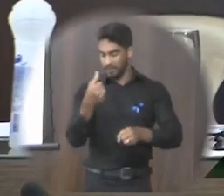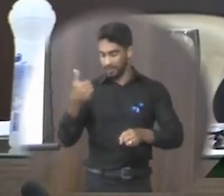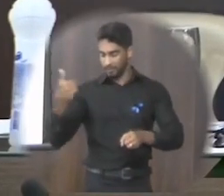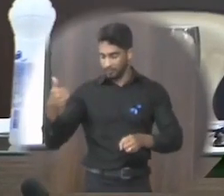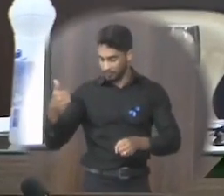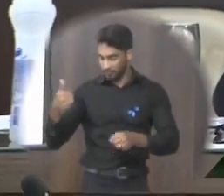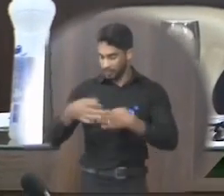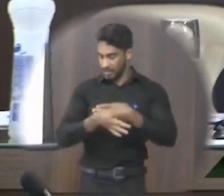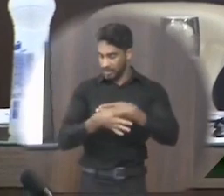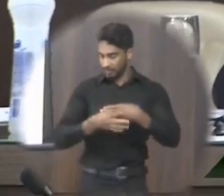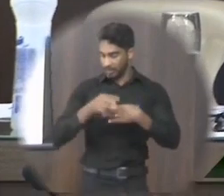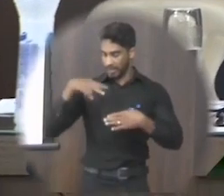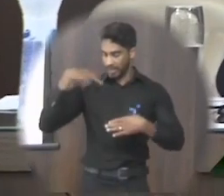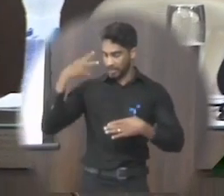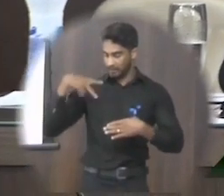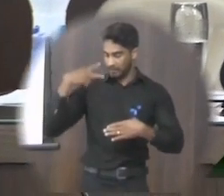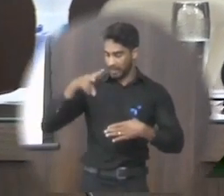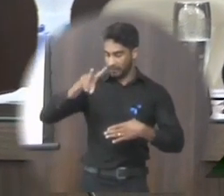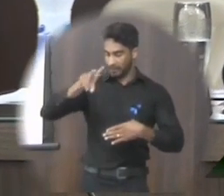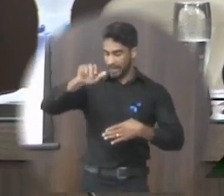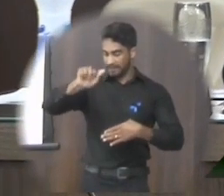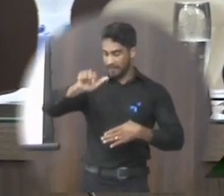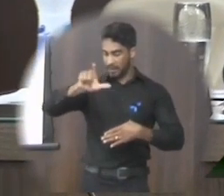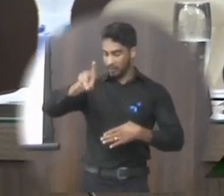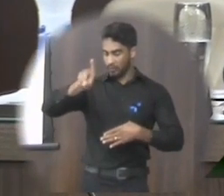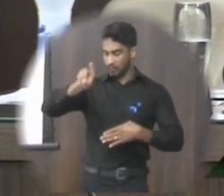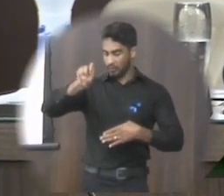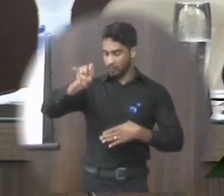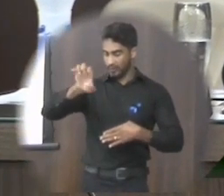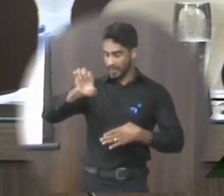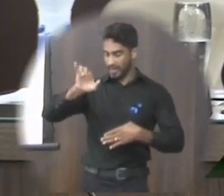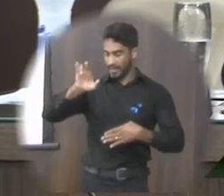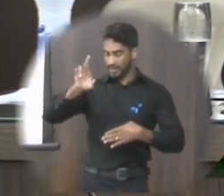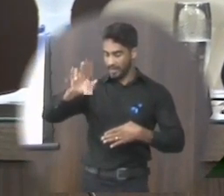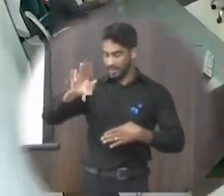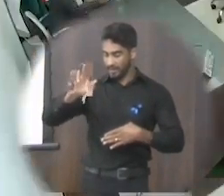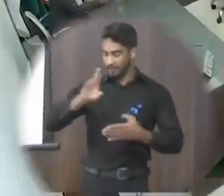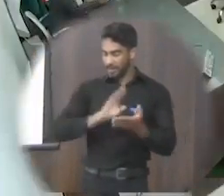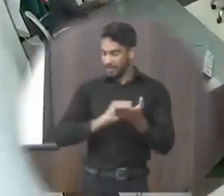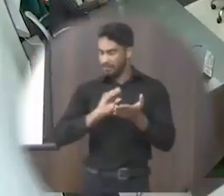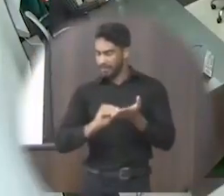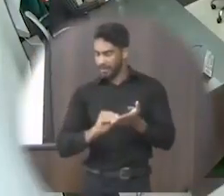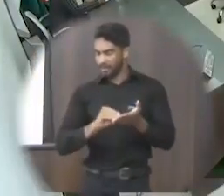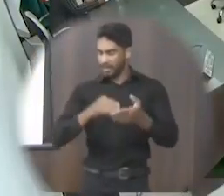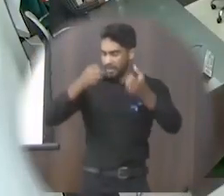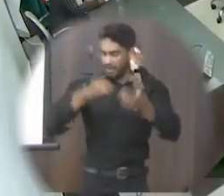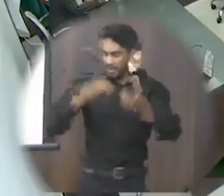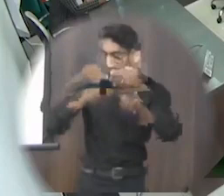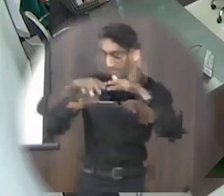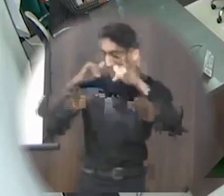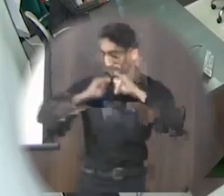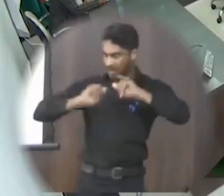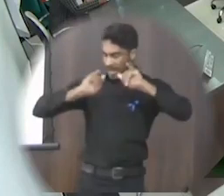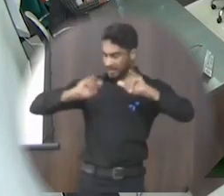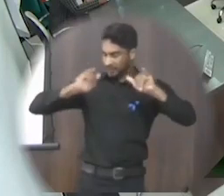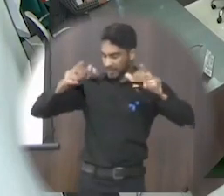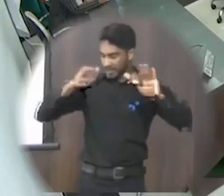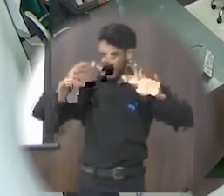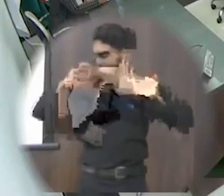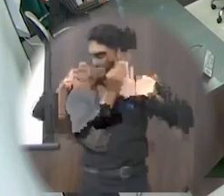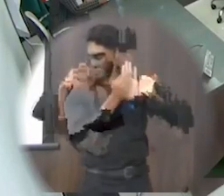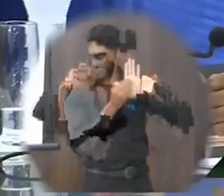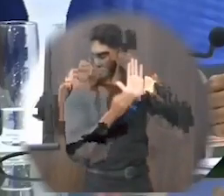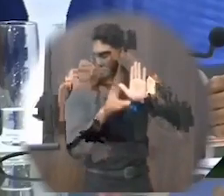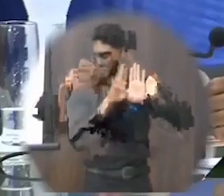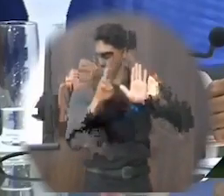075-2021, autoria, o vereador Valdeir dos Santos Silva. Emenda, dispõe sobre a divulgação do cronograma com o nome